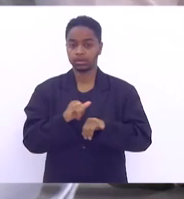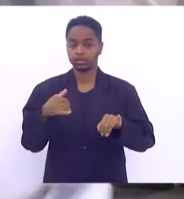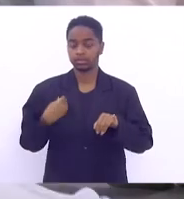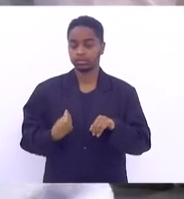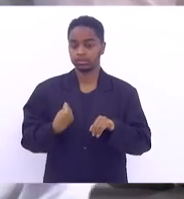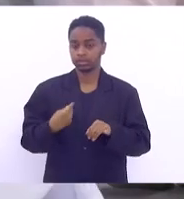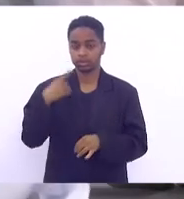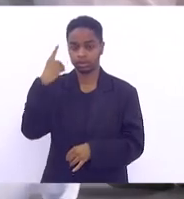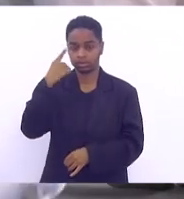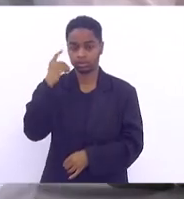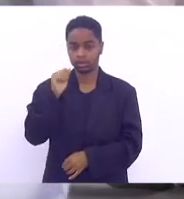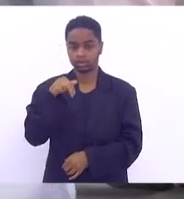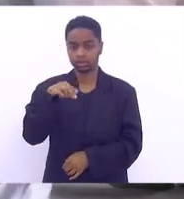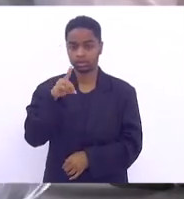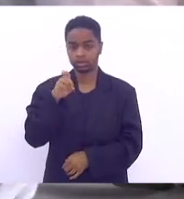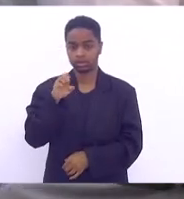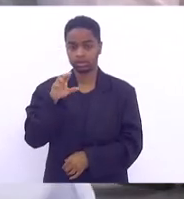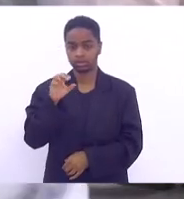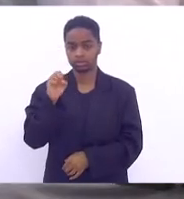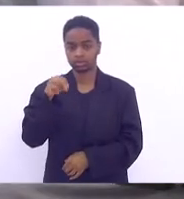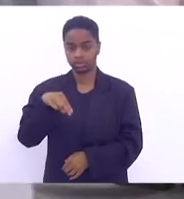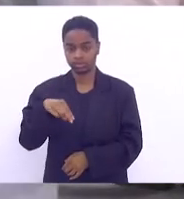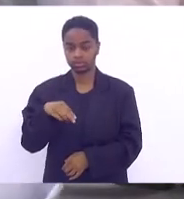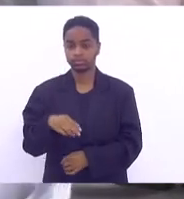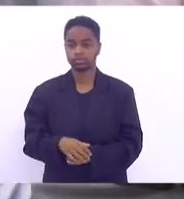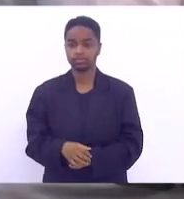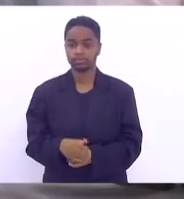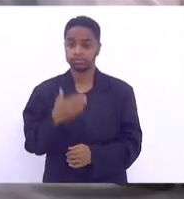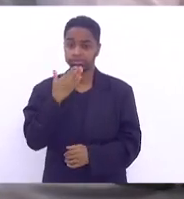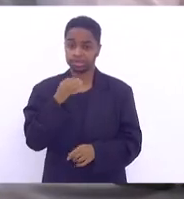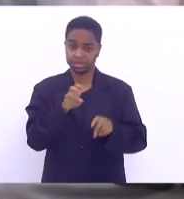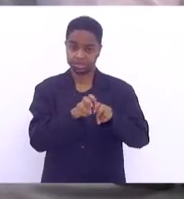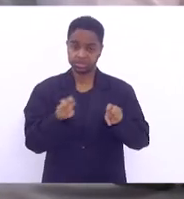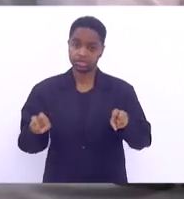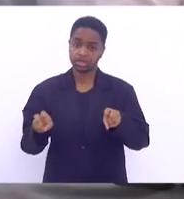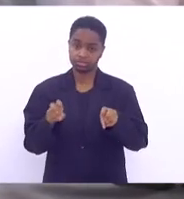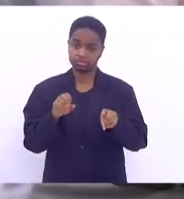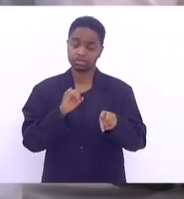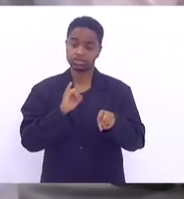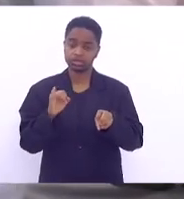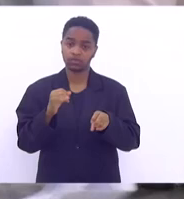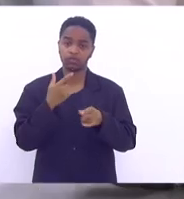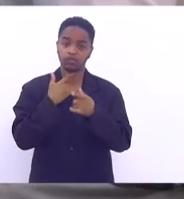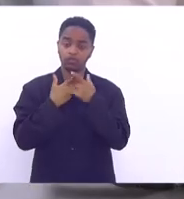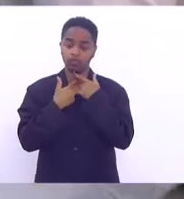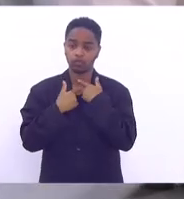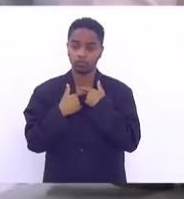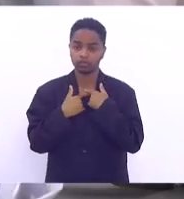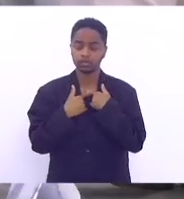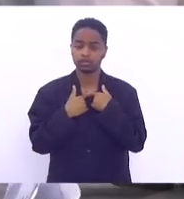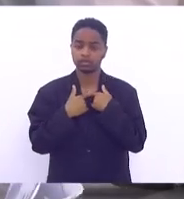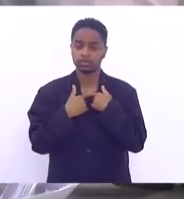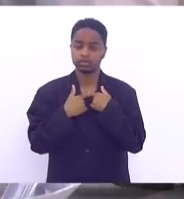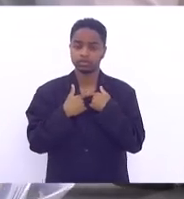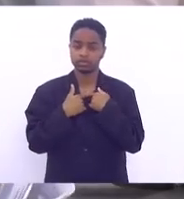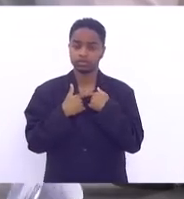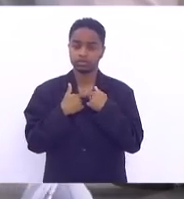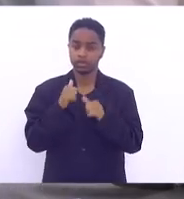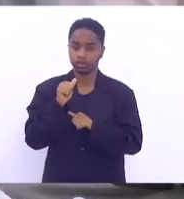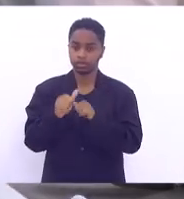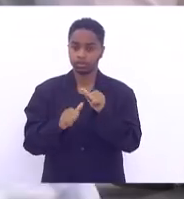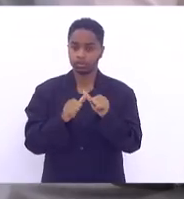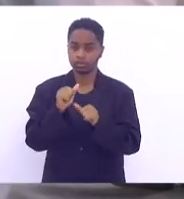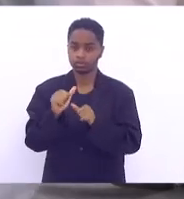cumprimentar o deputado Anderson Moraes, pedir que sente conosco aí, se tiver interesse de fazer alguma mudança,